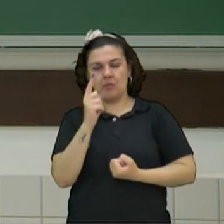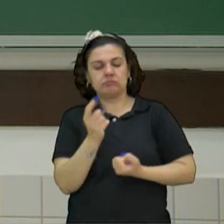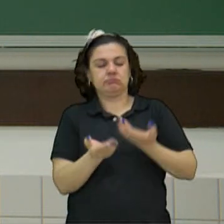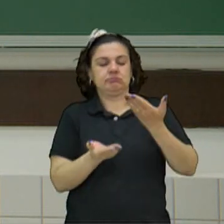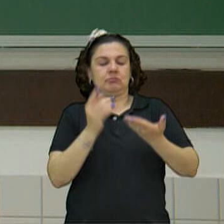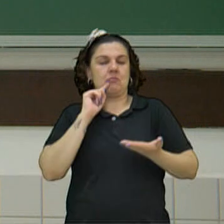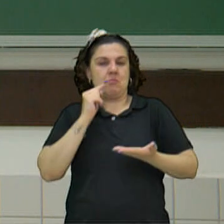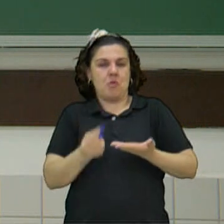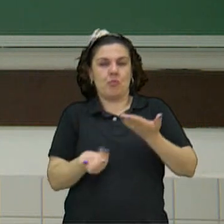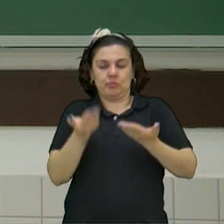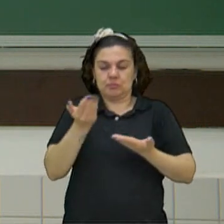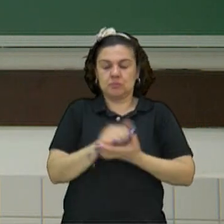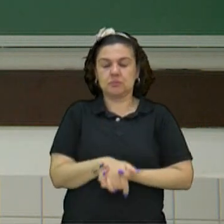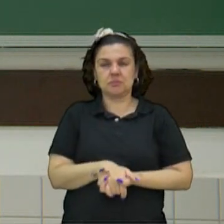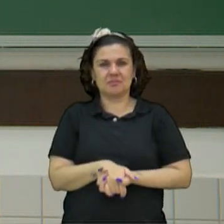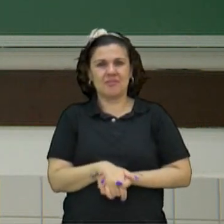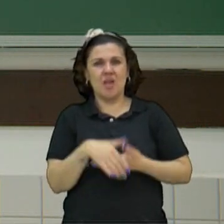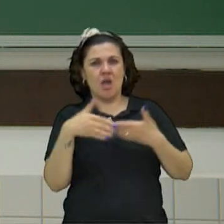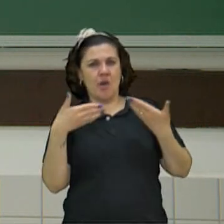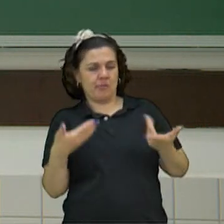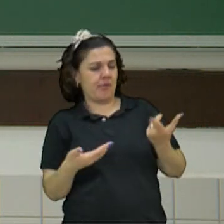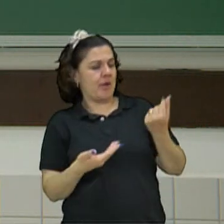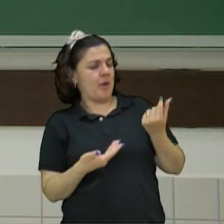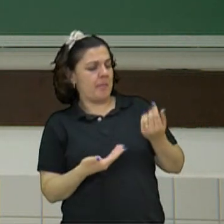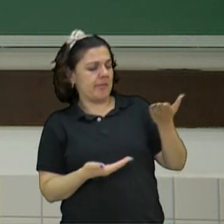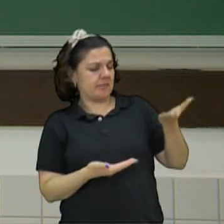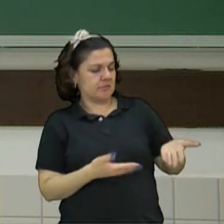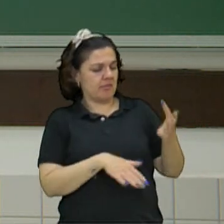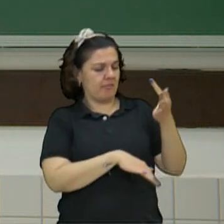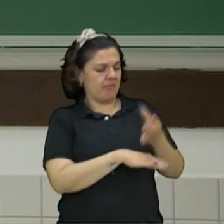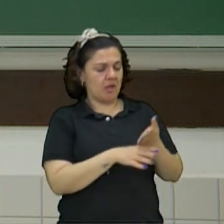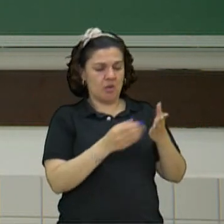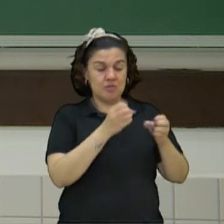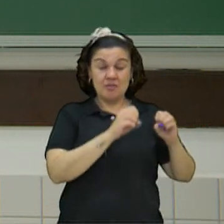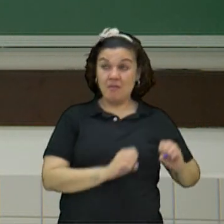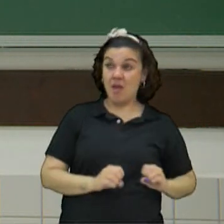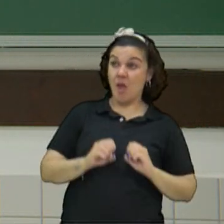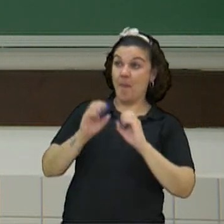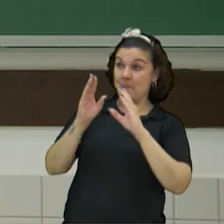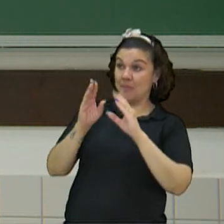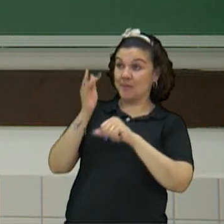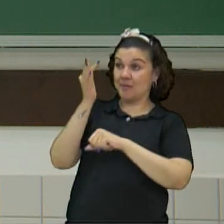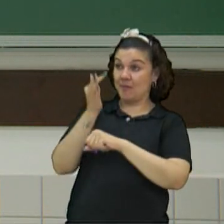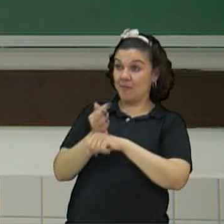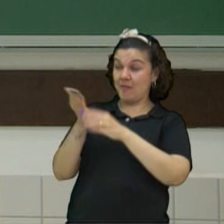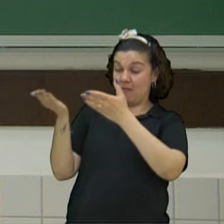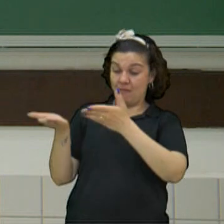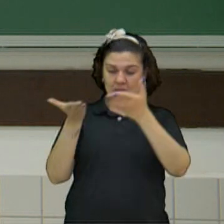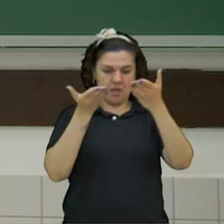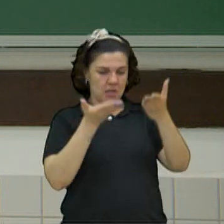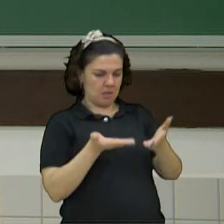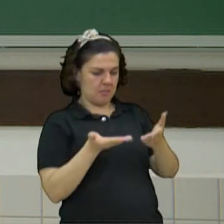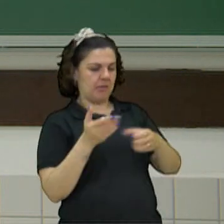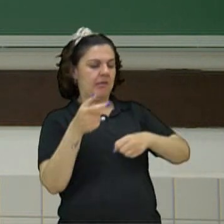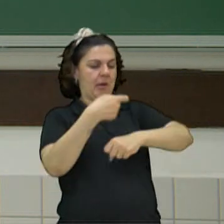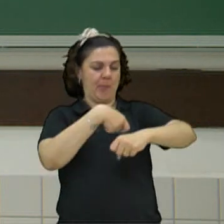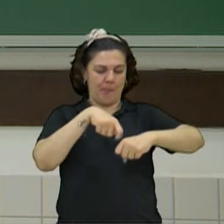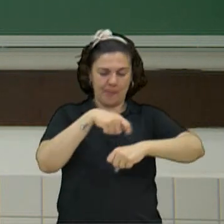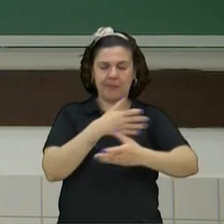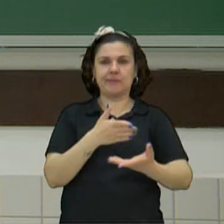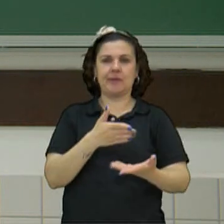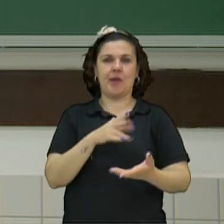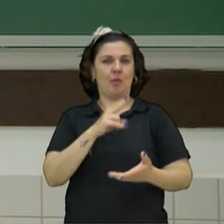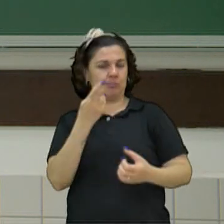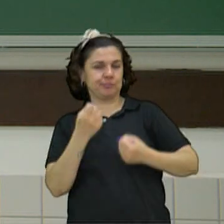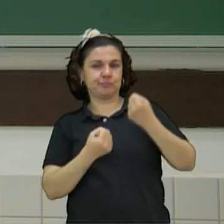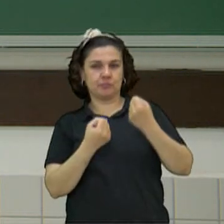Quanto custa um automóvel? Quanto custa uma tonelada de ferro? Então a gente manda para eles a tonelada de ferro, eles nos devolvem em forma de panela ou em forma